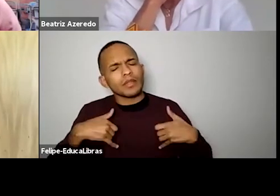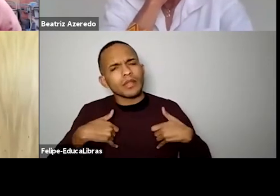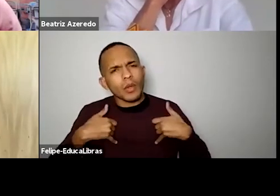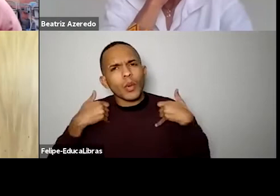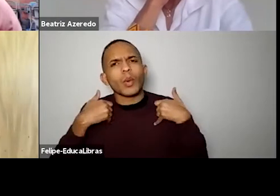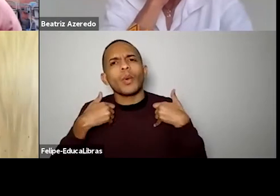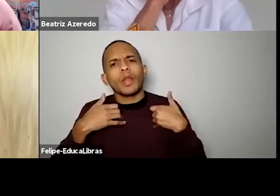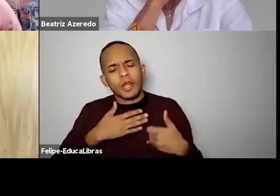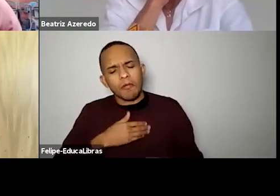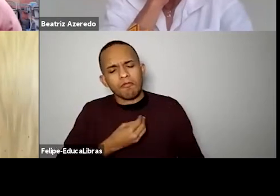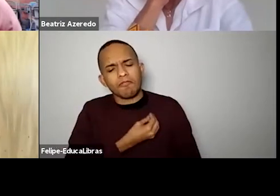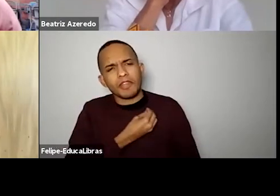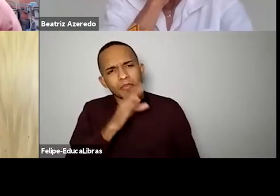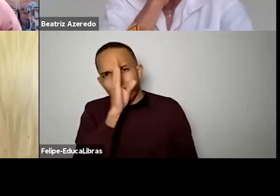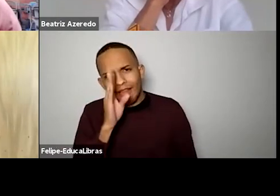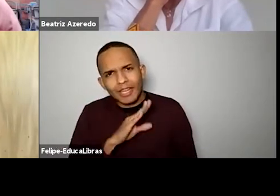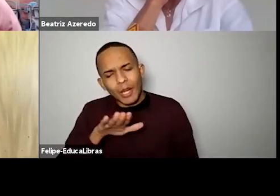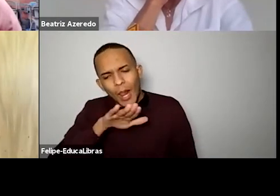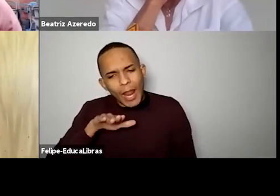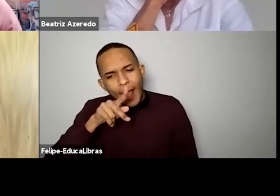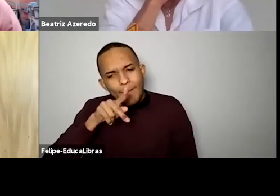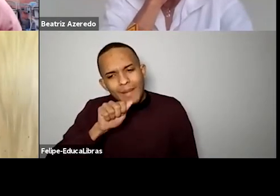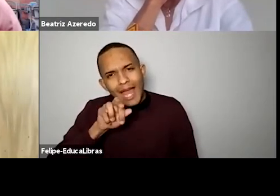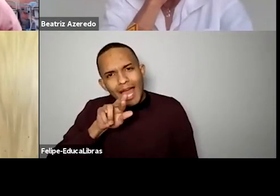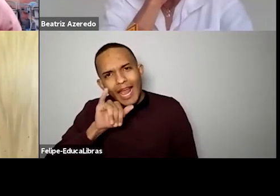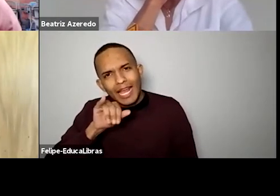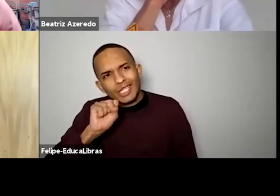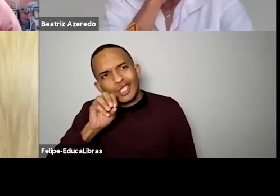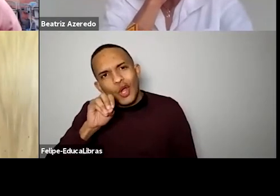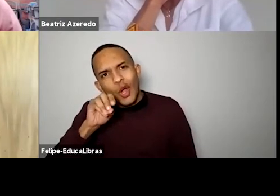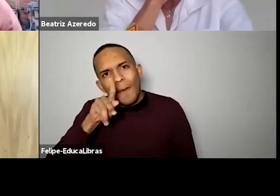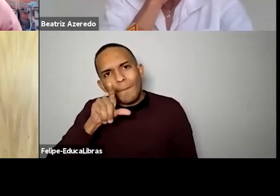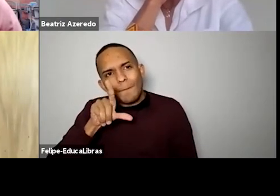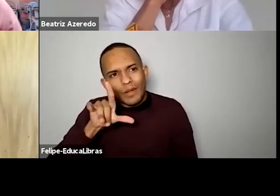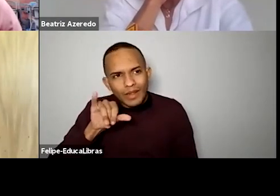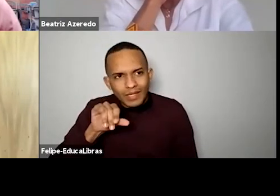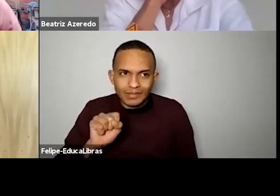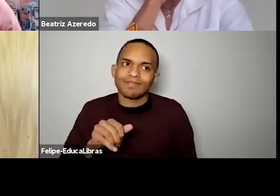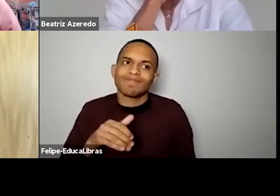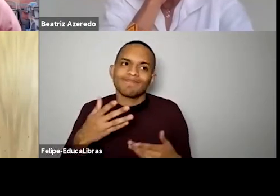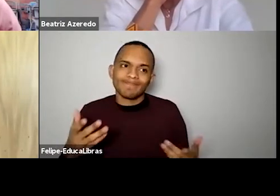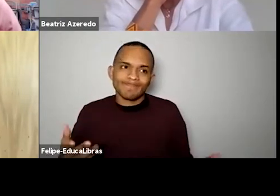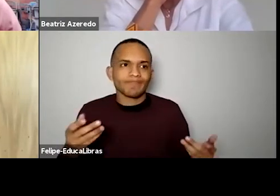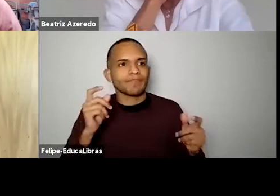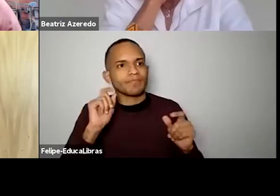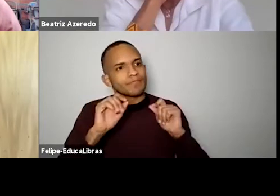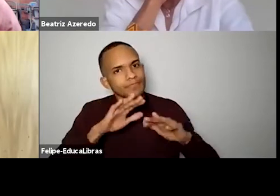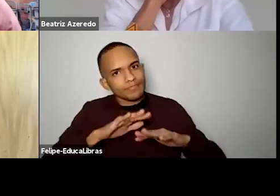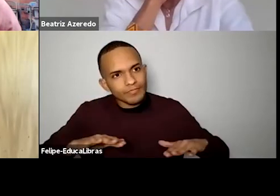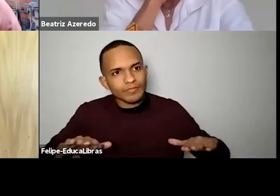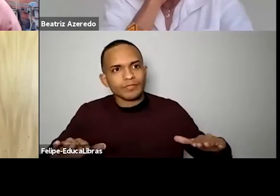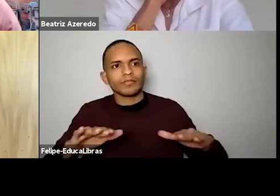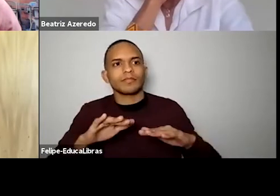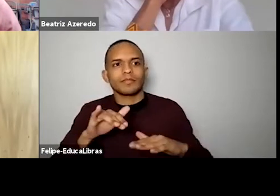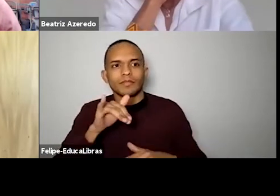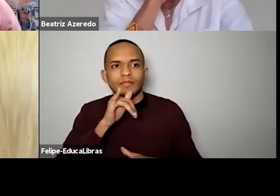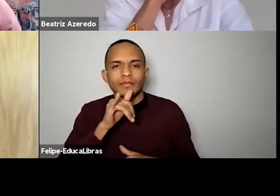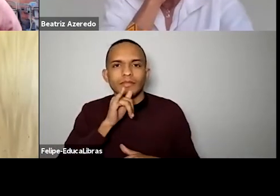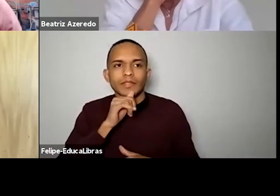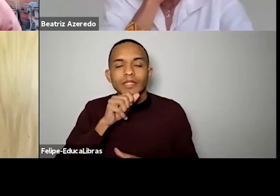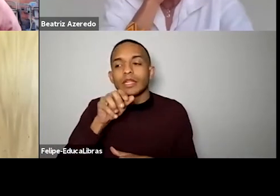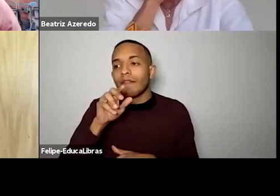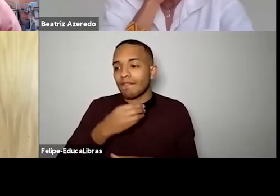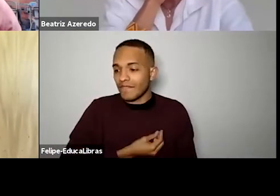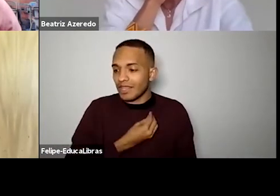transformando a minha realidade. É inadmissível que ainda hoje a gente possa viver uma situação de alfaville, alfaville